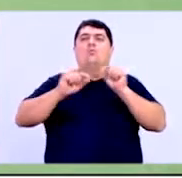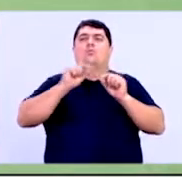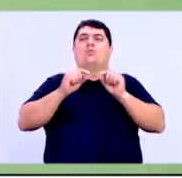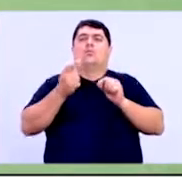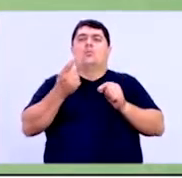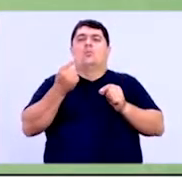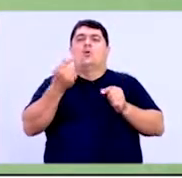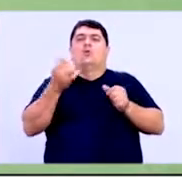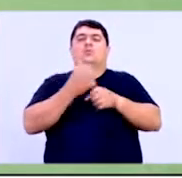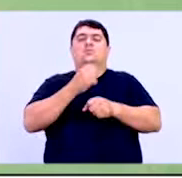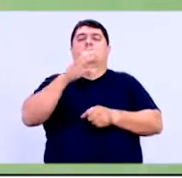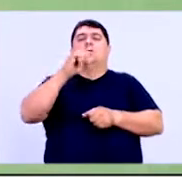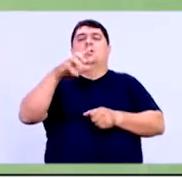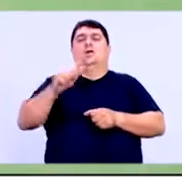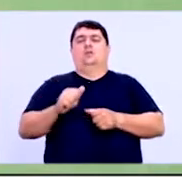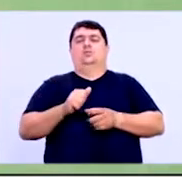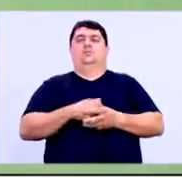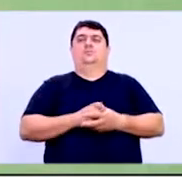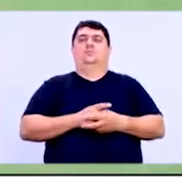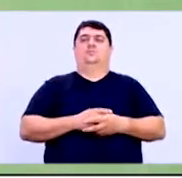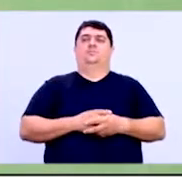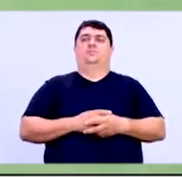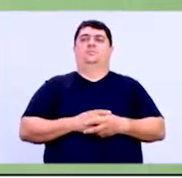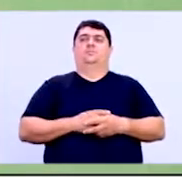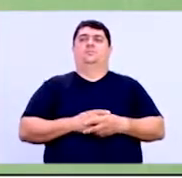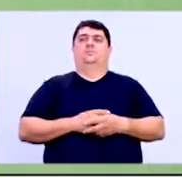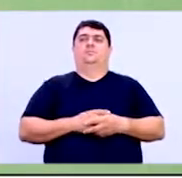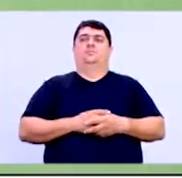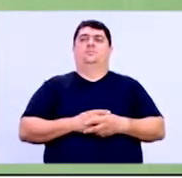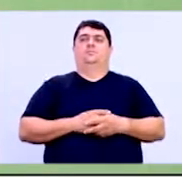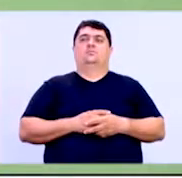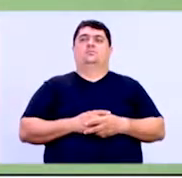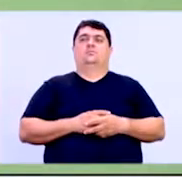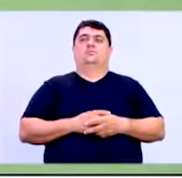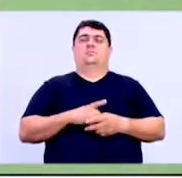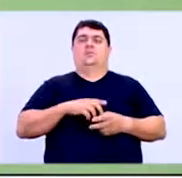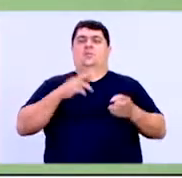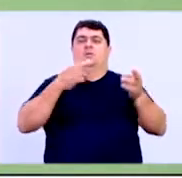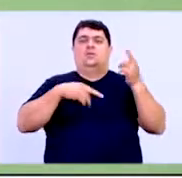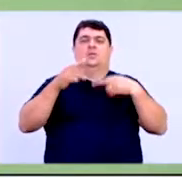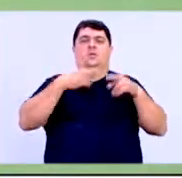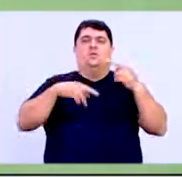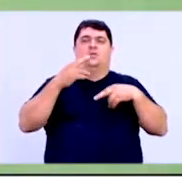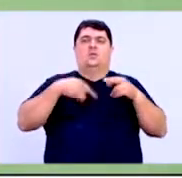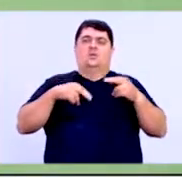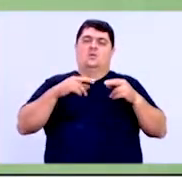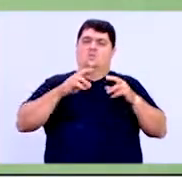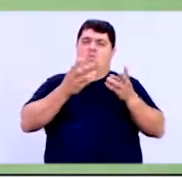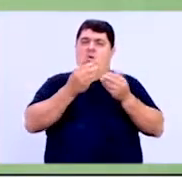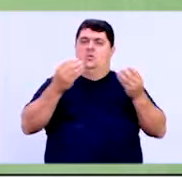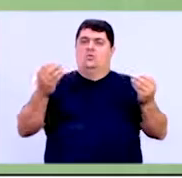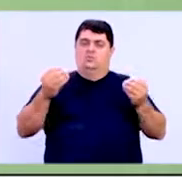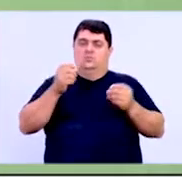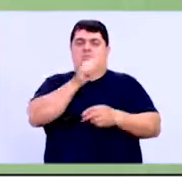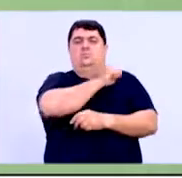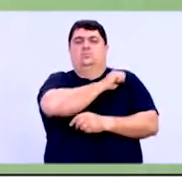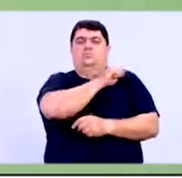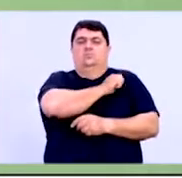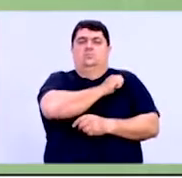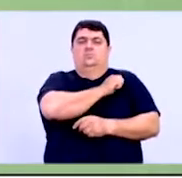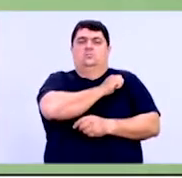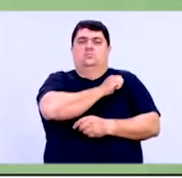de caixa? Nós temos aí várias pessoas respondendo. Nós temos nossos alunos